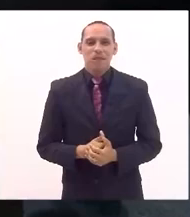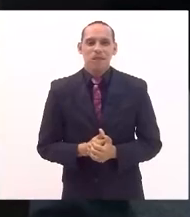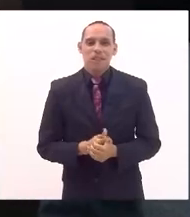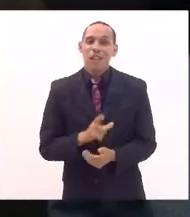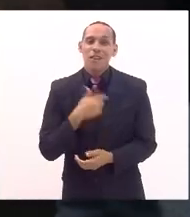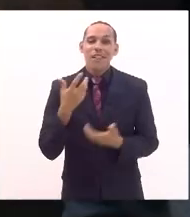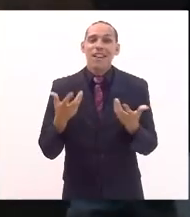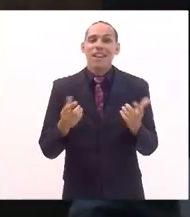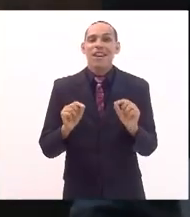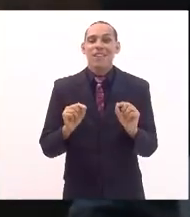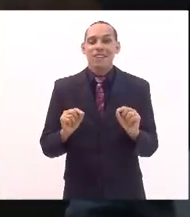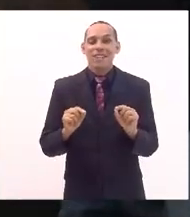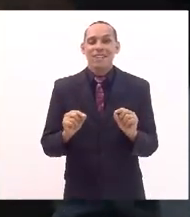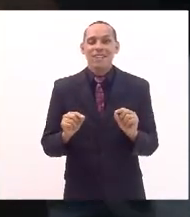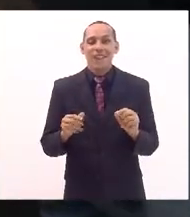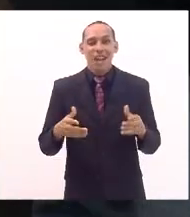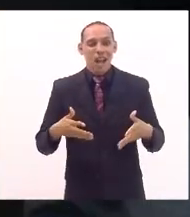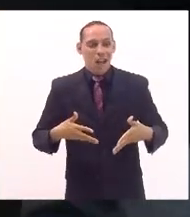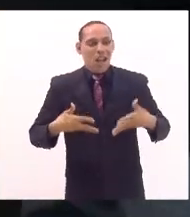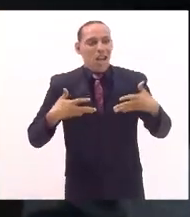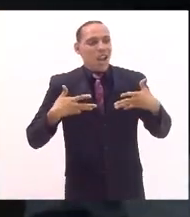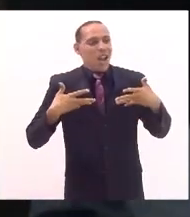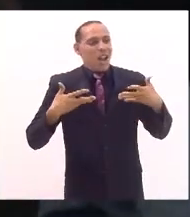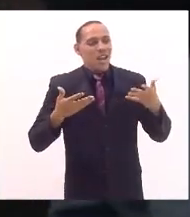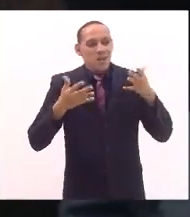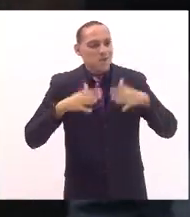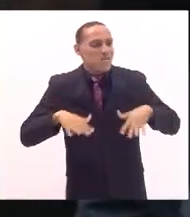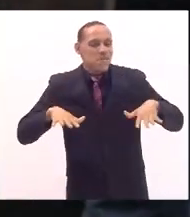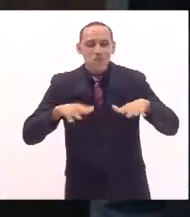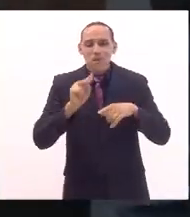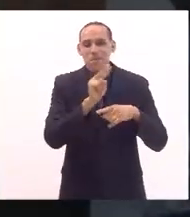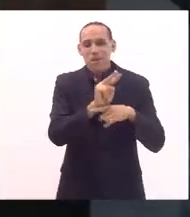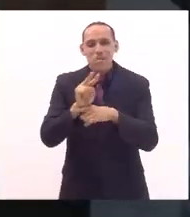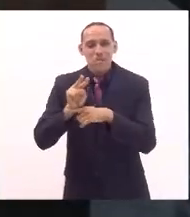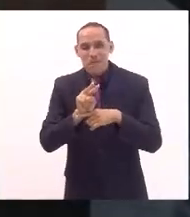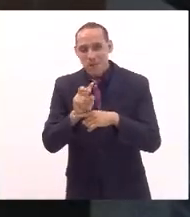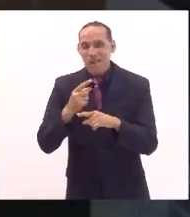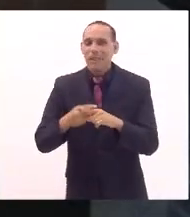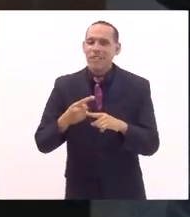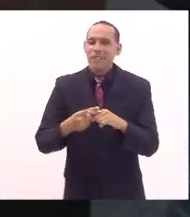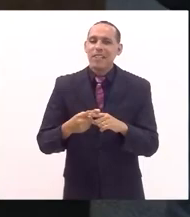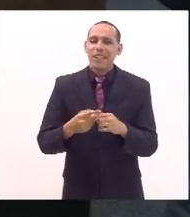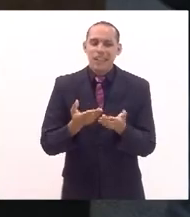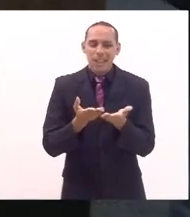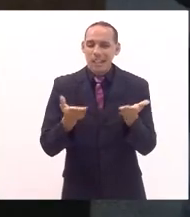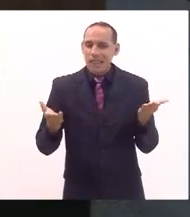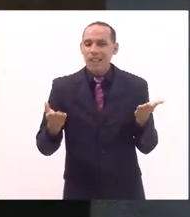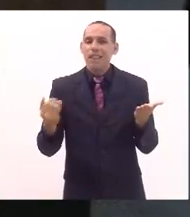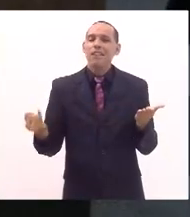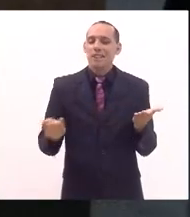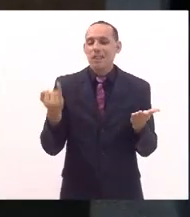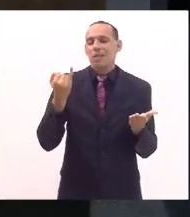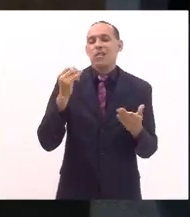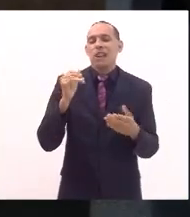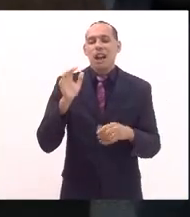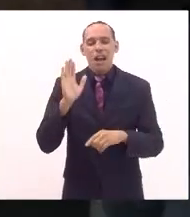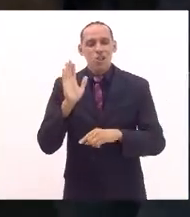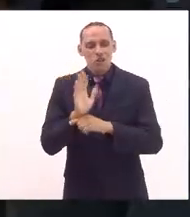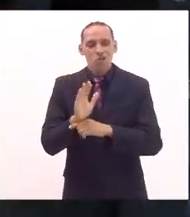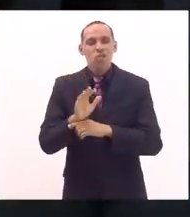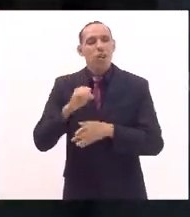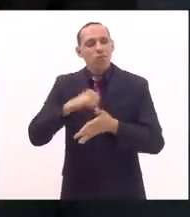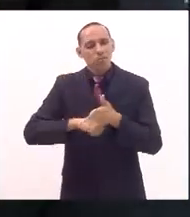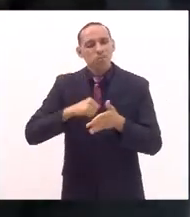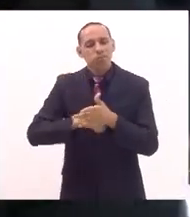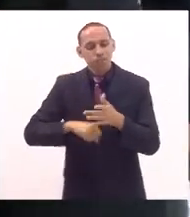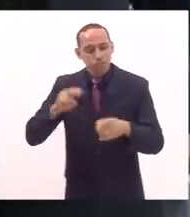quer dar honraria para todos os Defensores defensores porque são muito muito importantes na luta na defesa